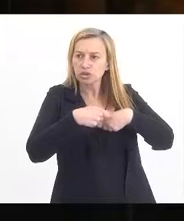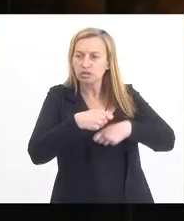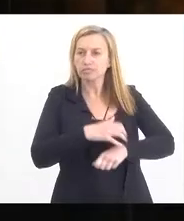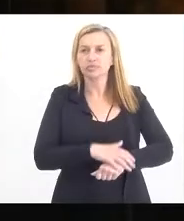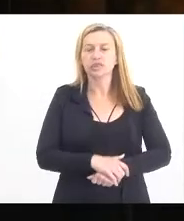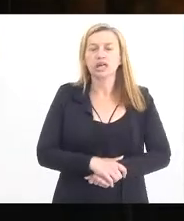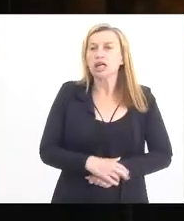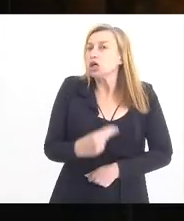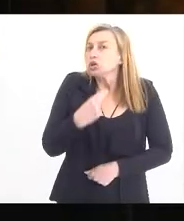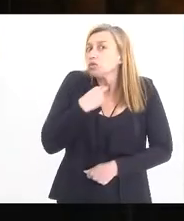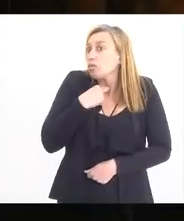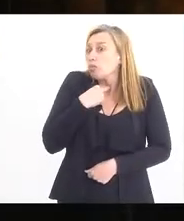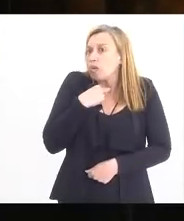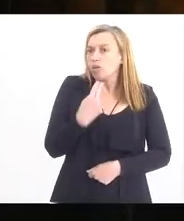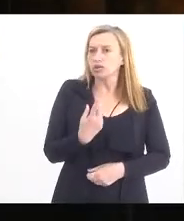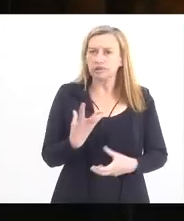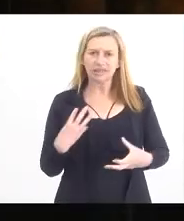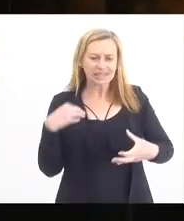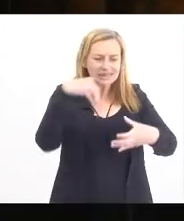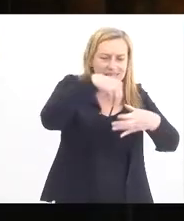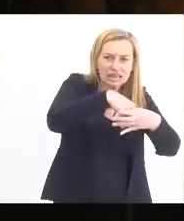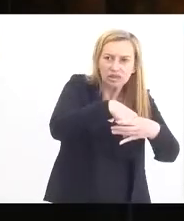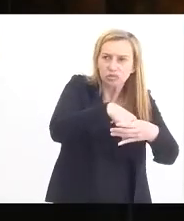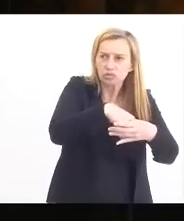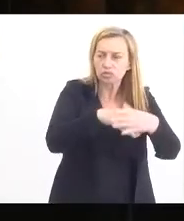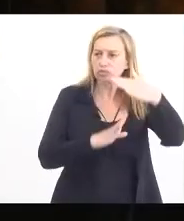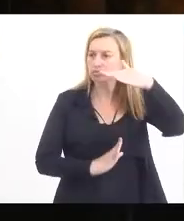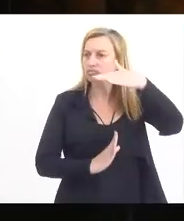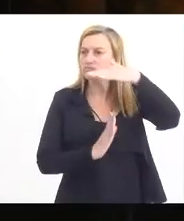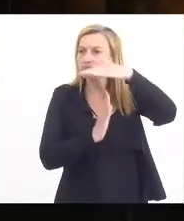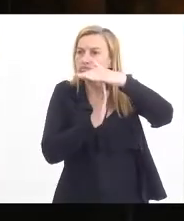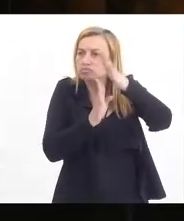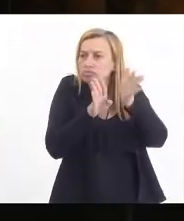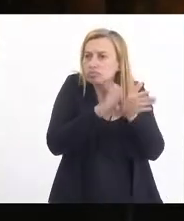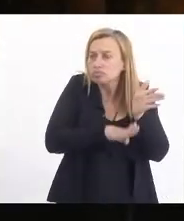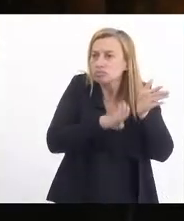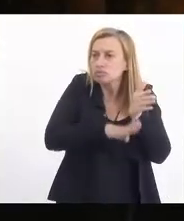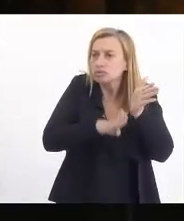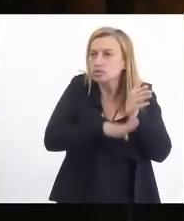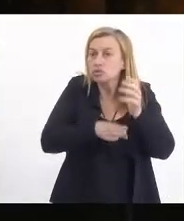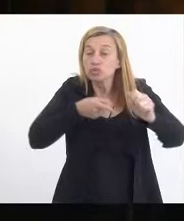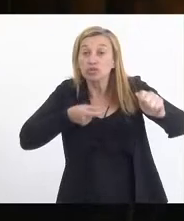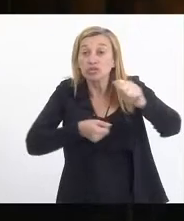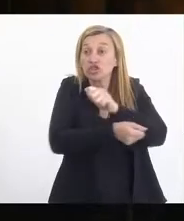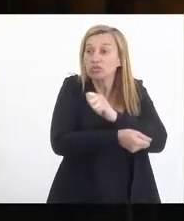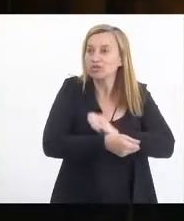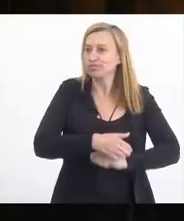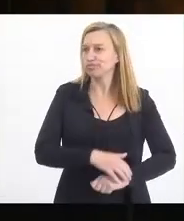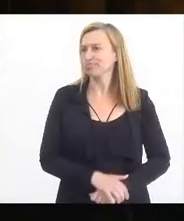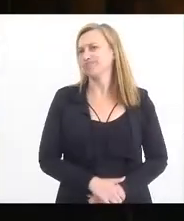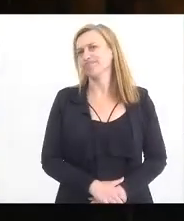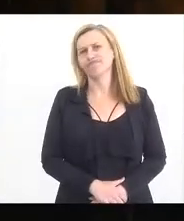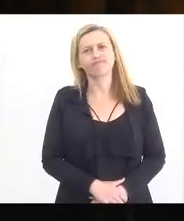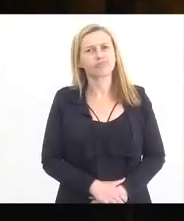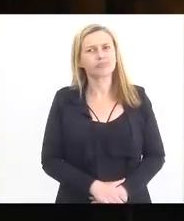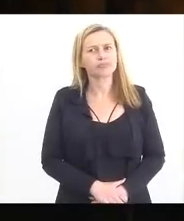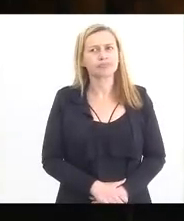Não pode estar dentro do teto de gastos os investimentos.